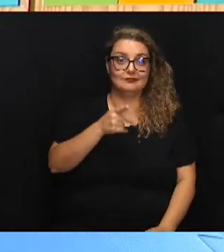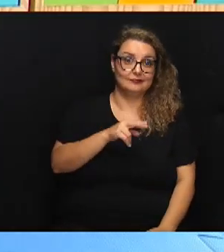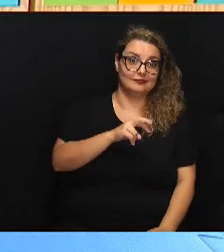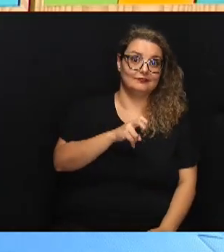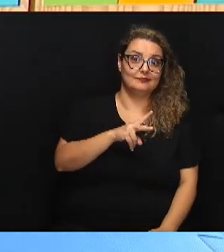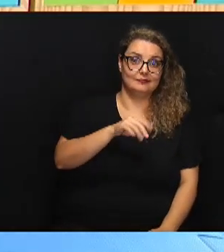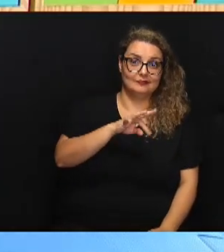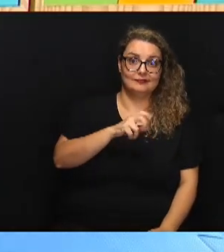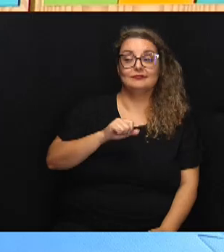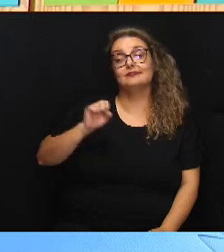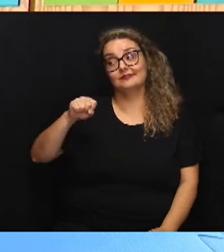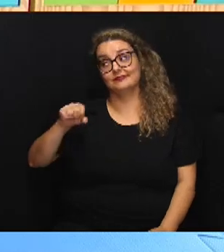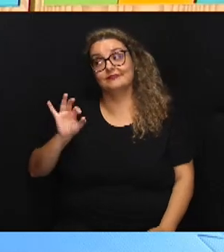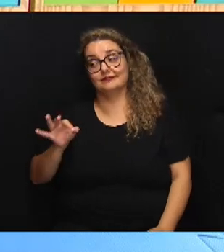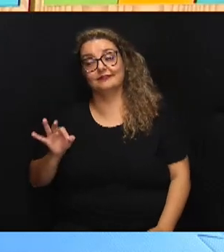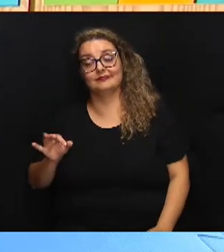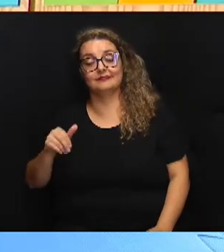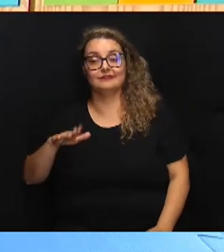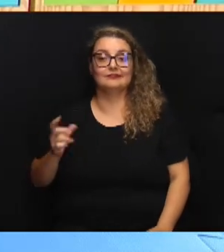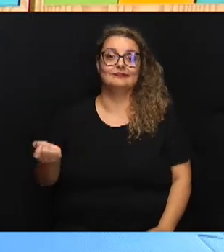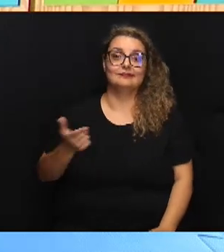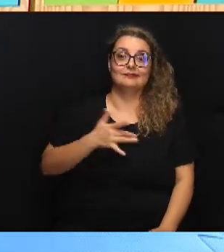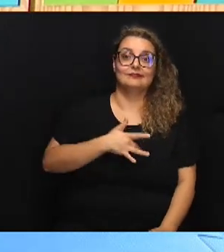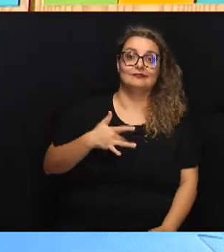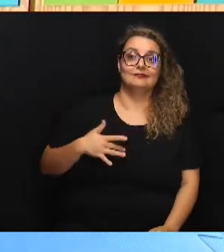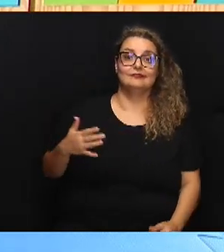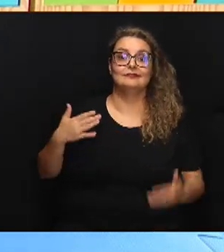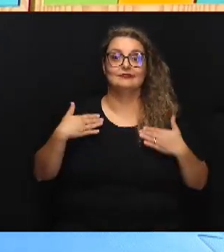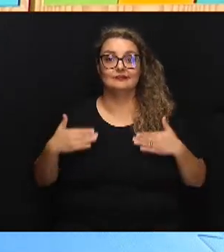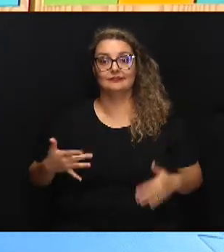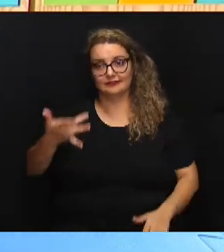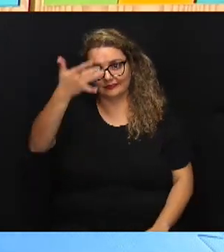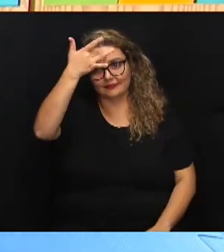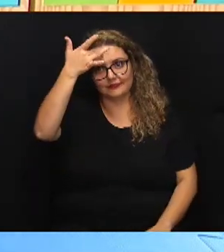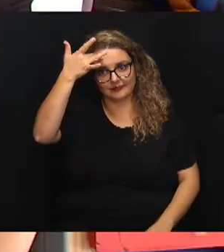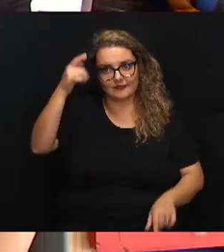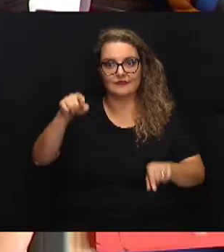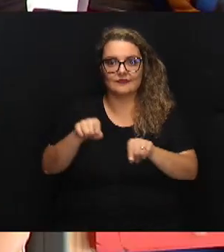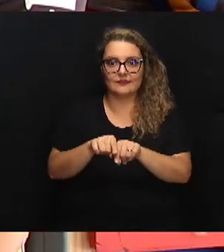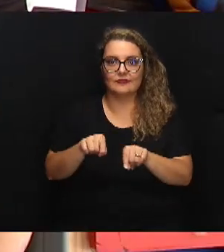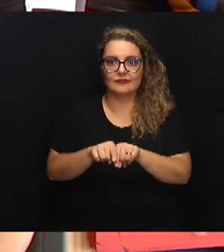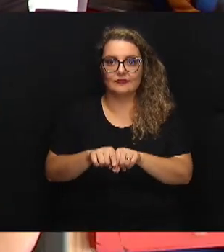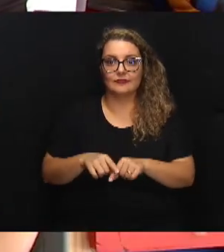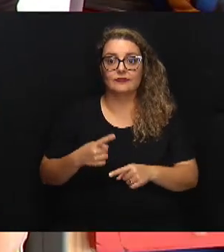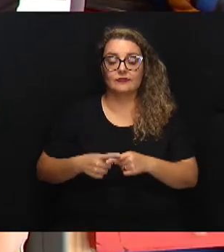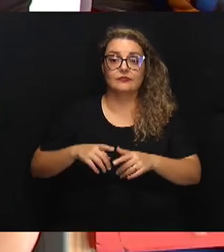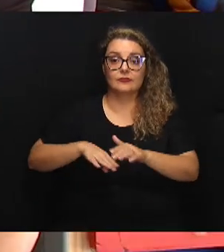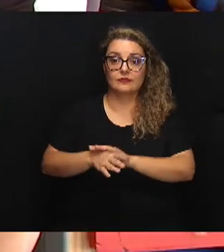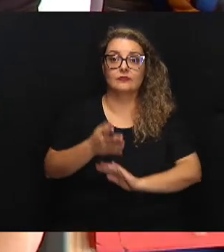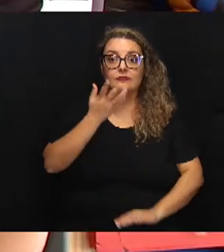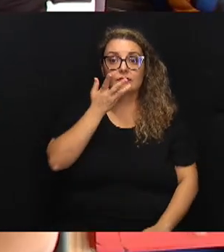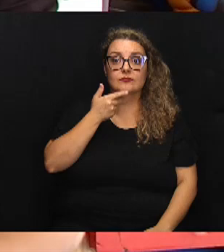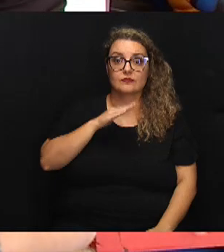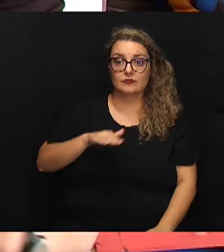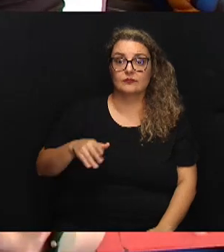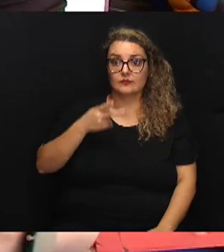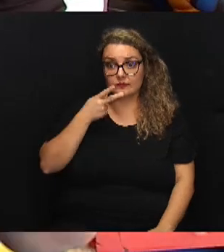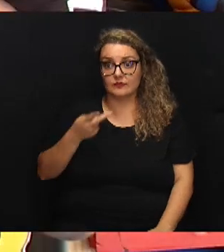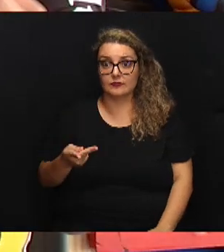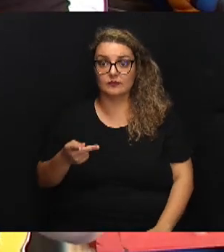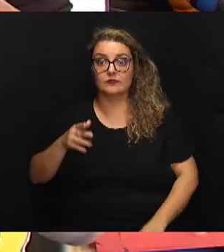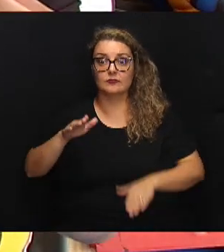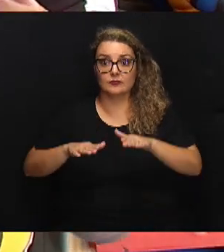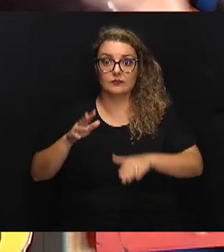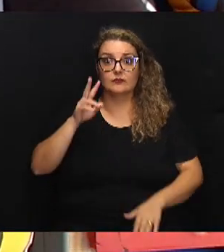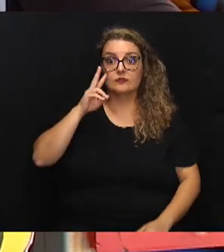Exato, A gente vê que é muito além da saúde física, mas a saúde mental também, né? Porque eu costumo dizer para as crianças, às vezes a gente vê